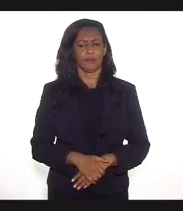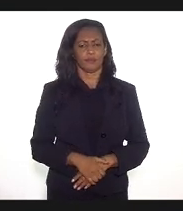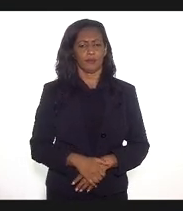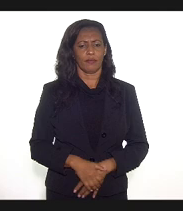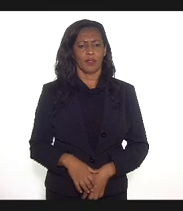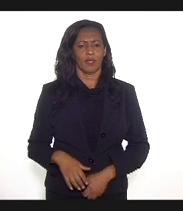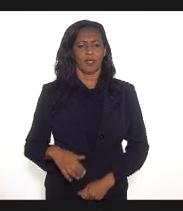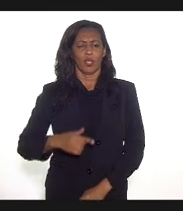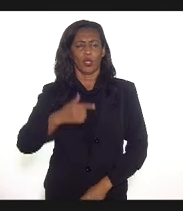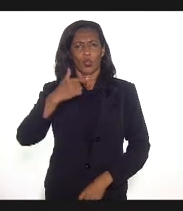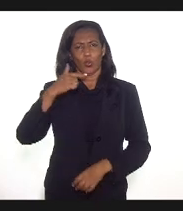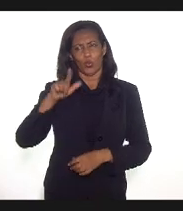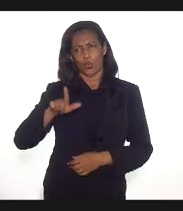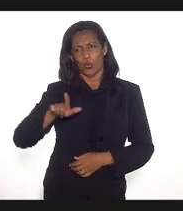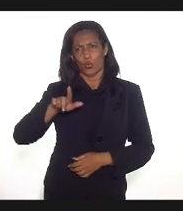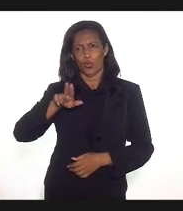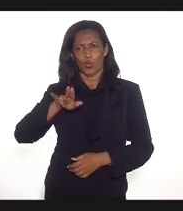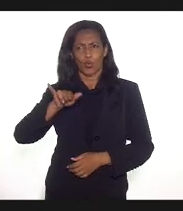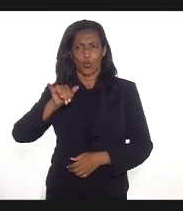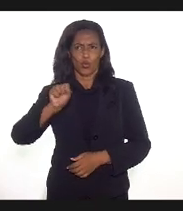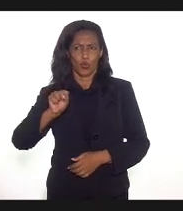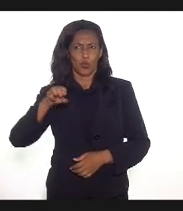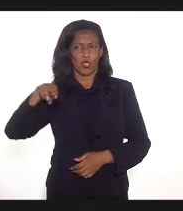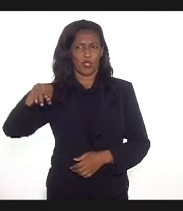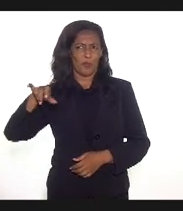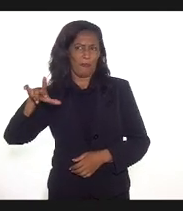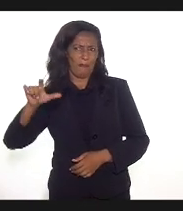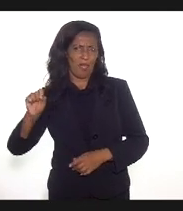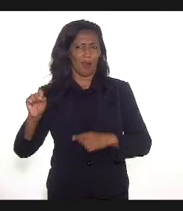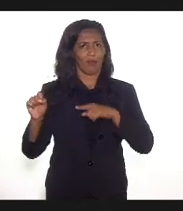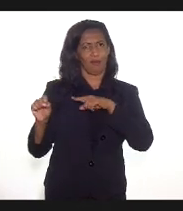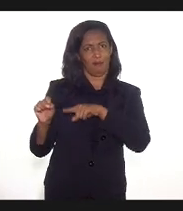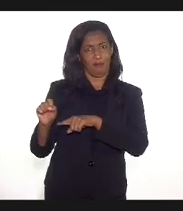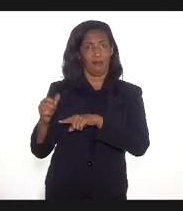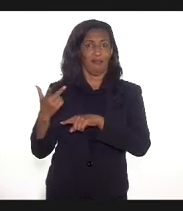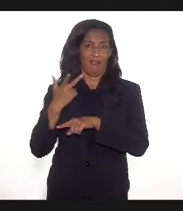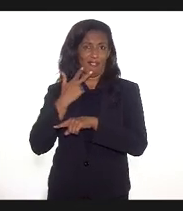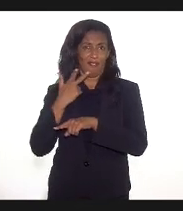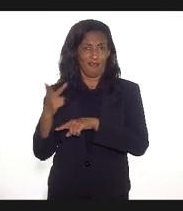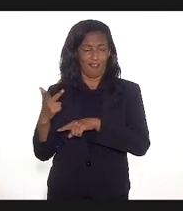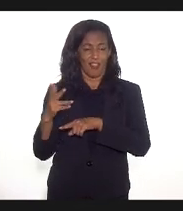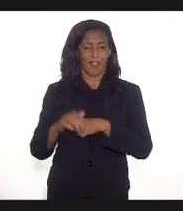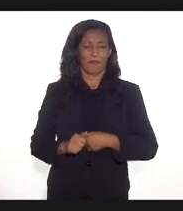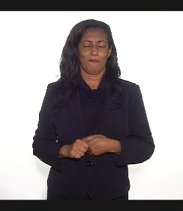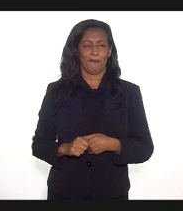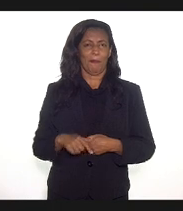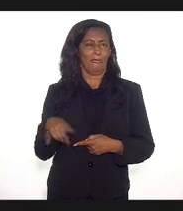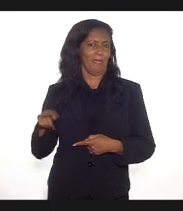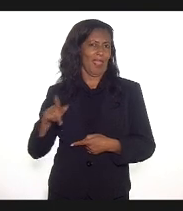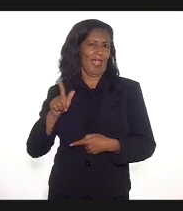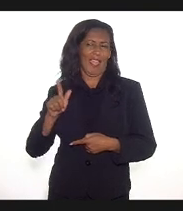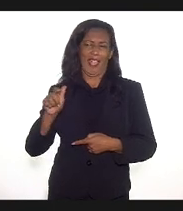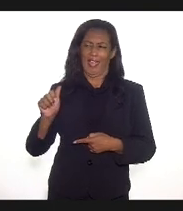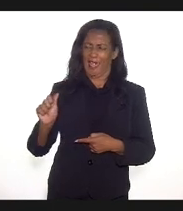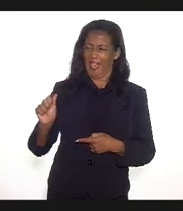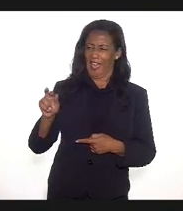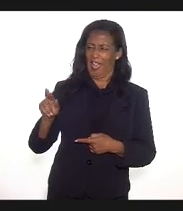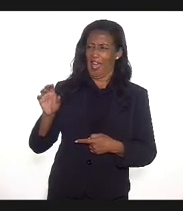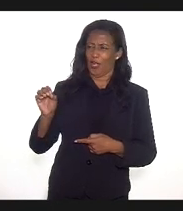e o Luiz Melo, aí num ato falho, falou desde garotinho, né? Quer dizer, desde que ele é garotinho, né? Mas se a gente usar